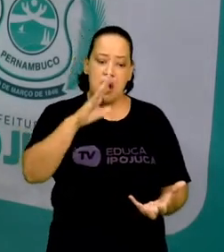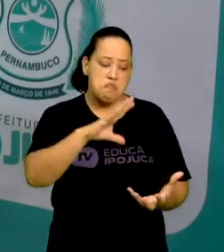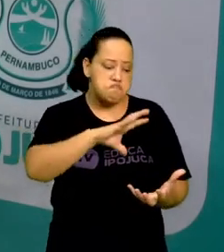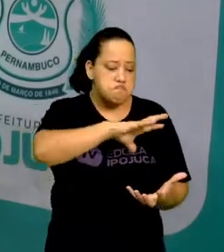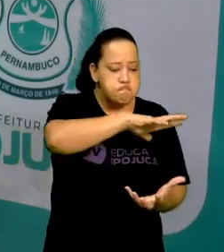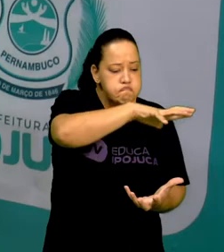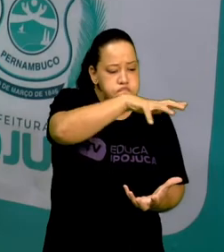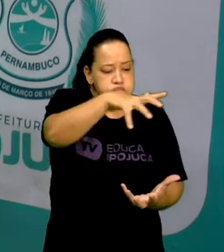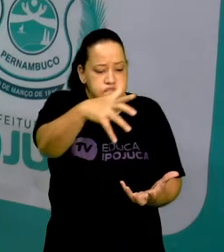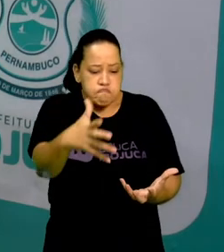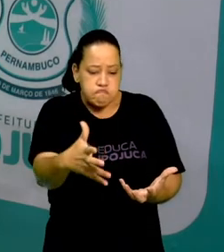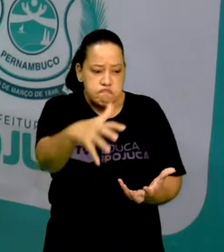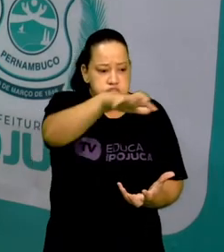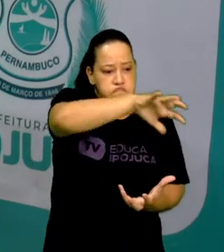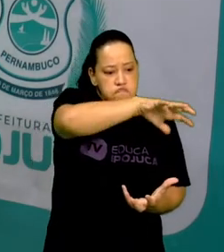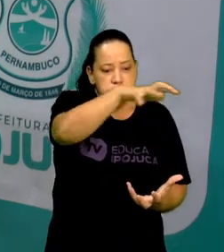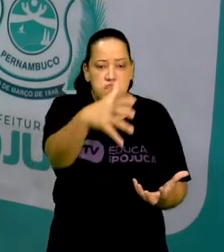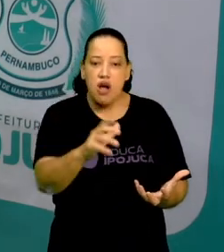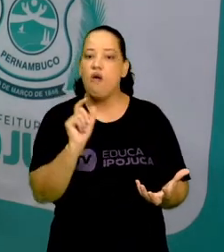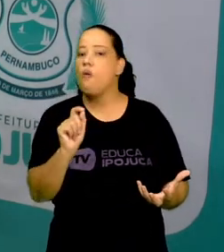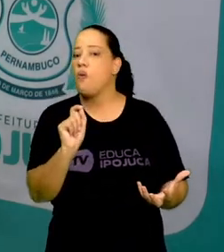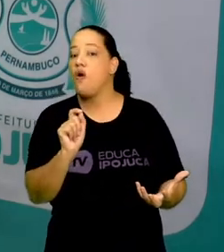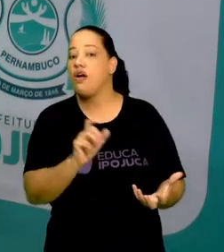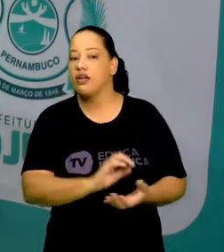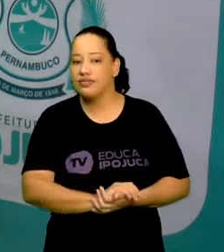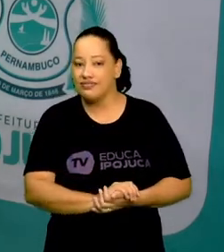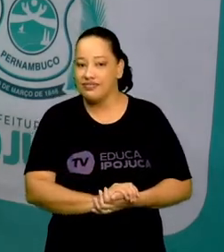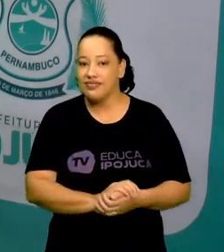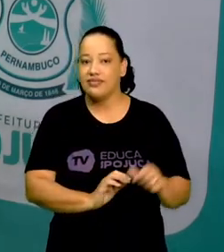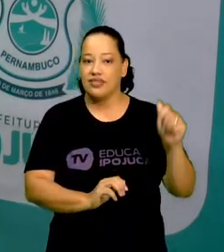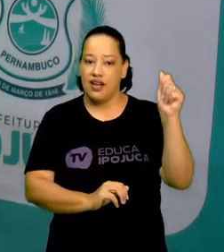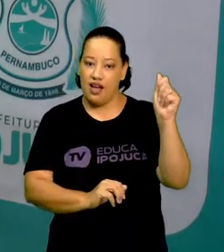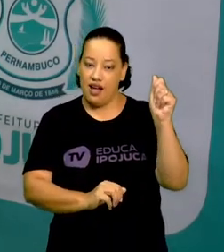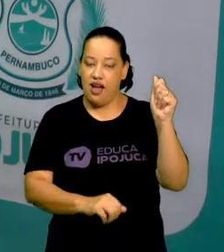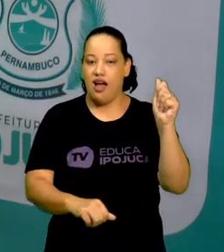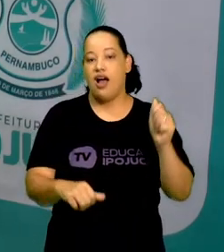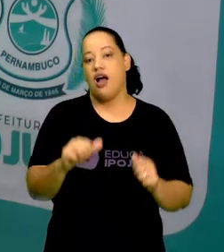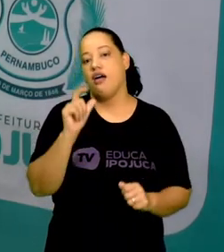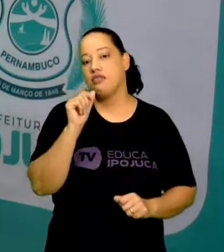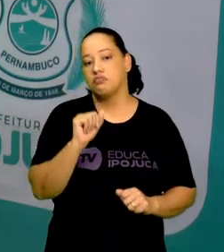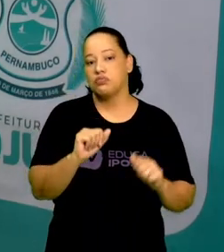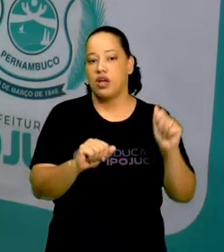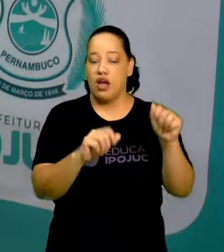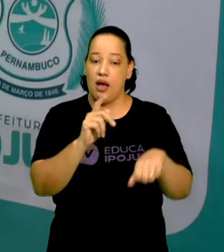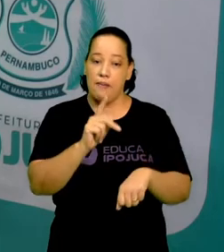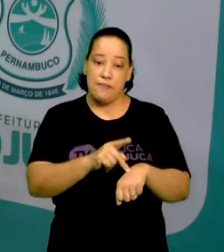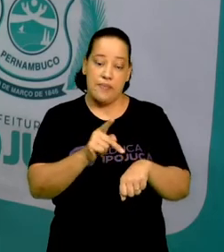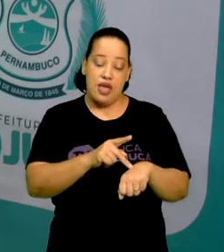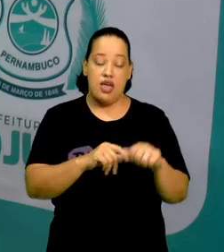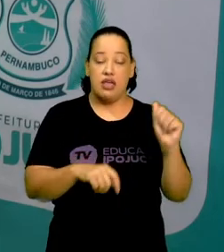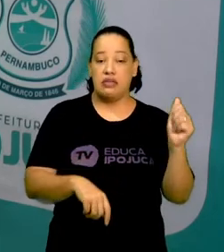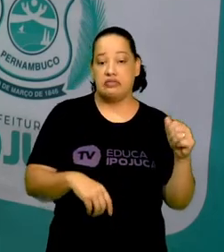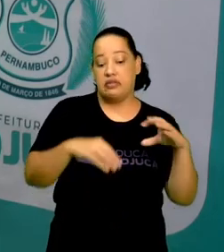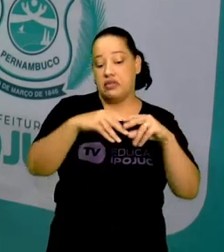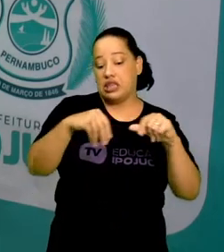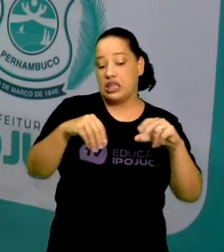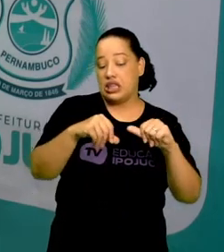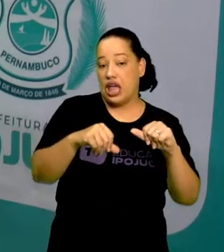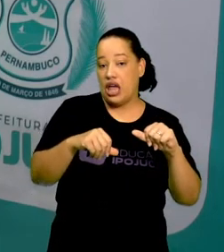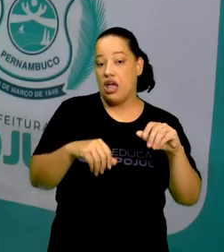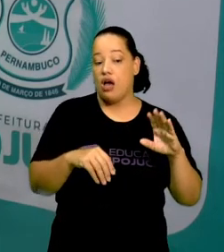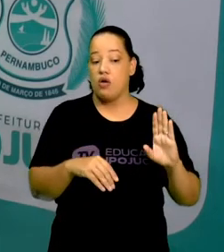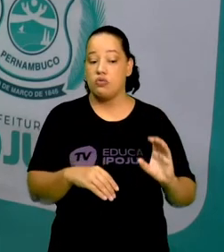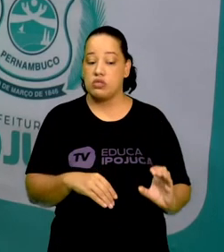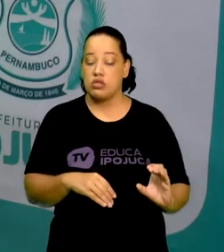que visualizamos agora aqui nesta aula? A, rocha; B, terra; ou C,